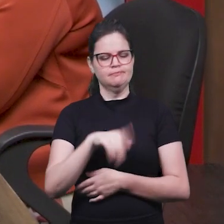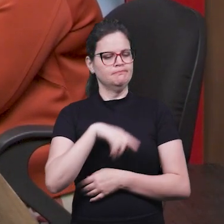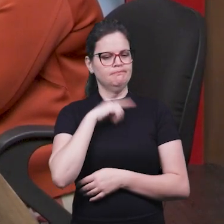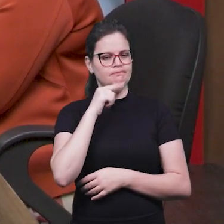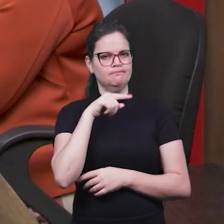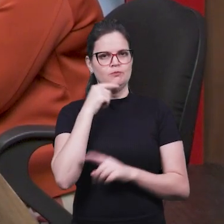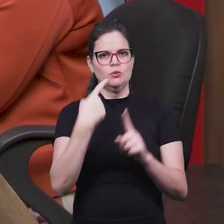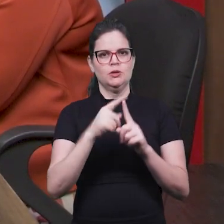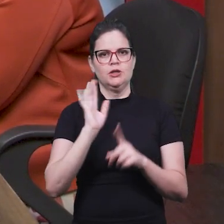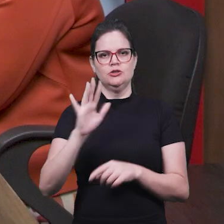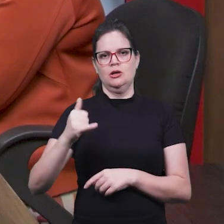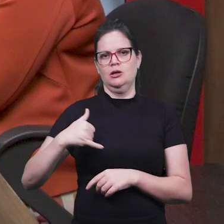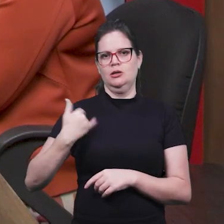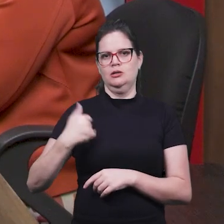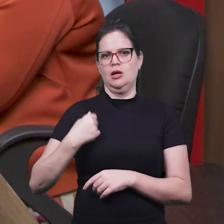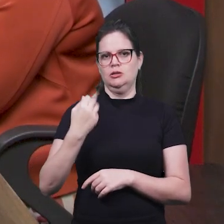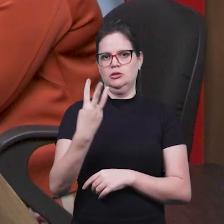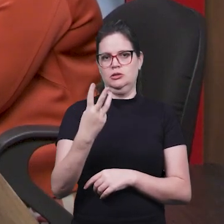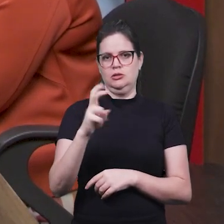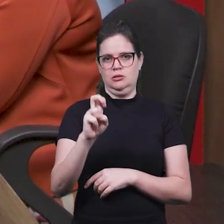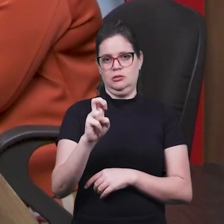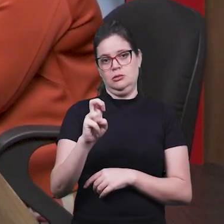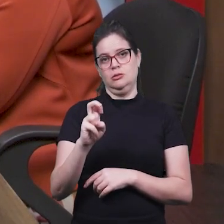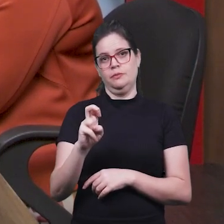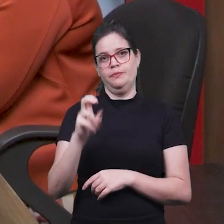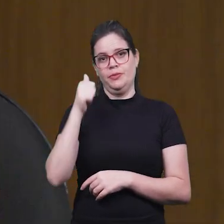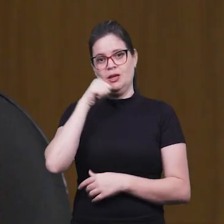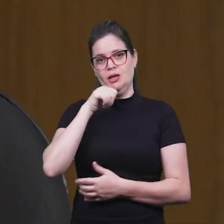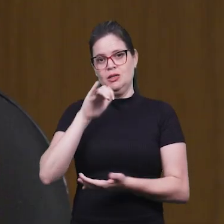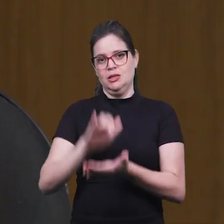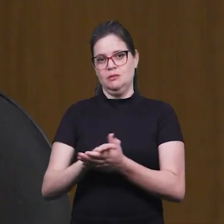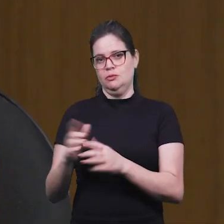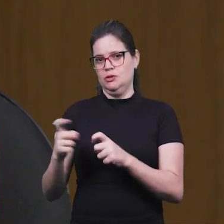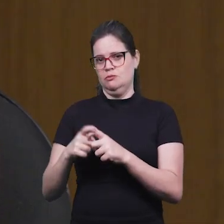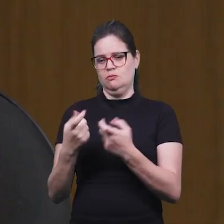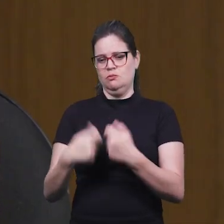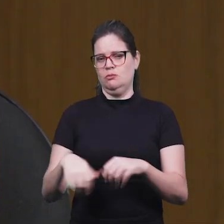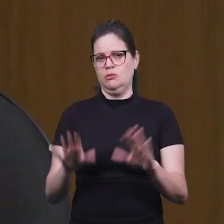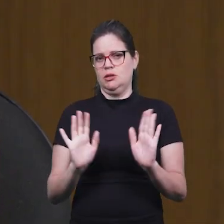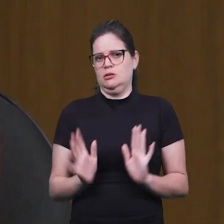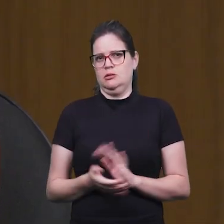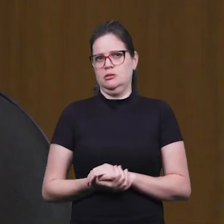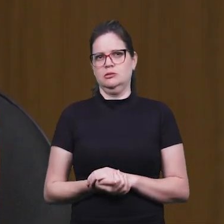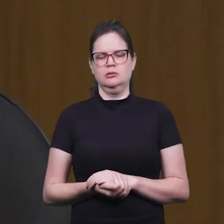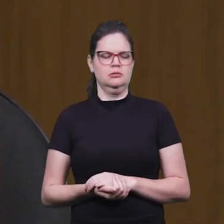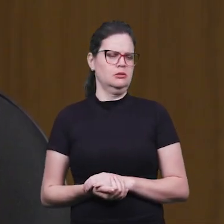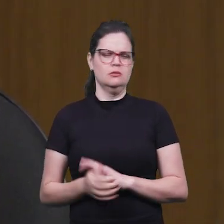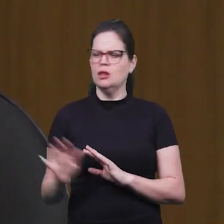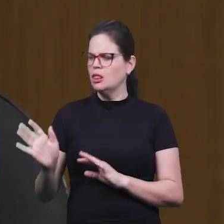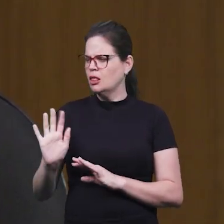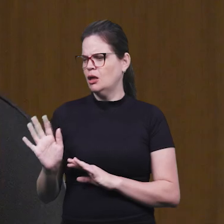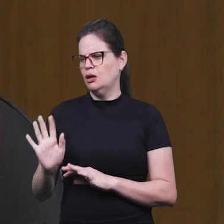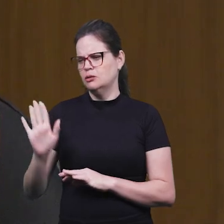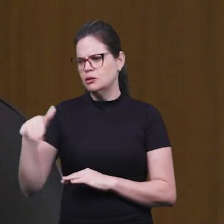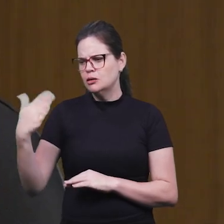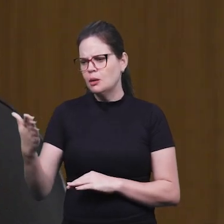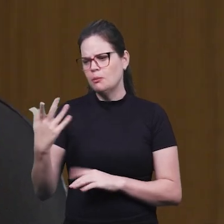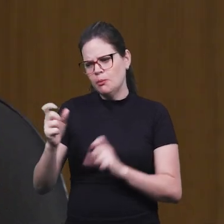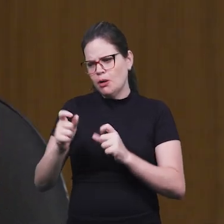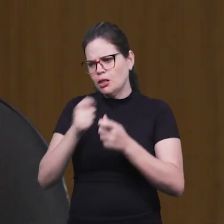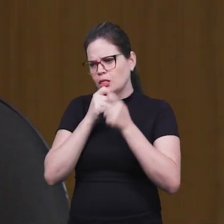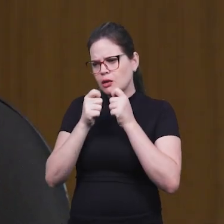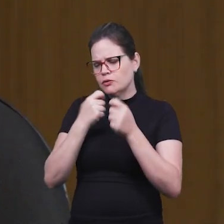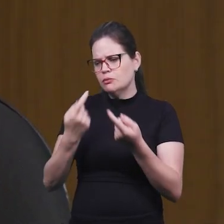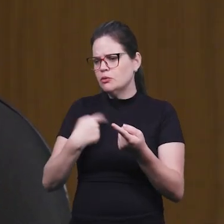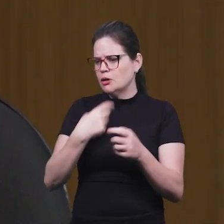35 anos e era esposa de médico, eu não precisaria. Eu falei, não, doutor, mas o senhor me entrevista, porque eu tirei nota boa,